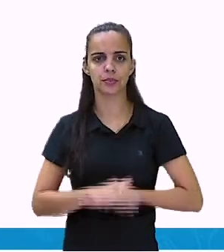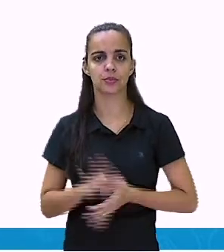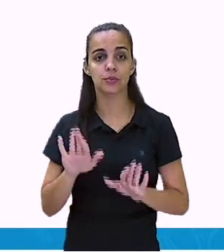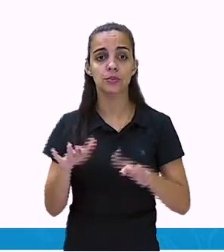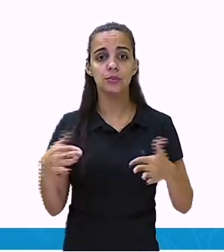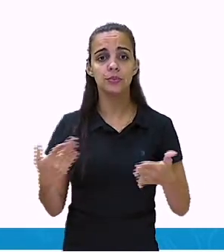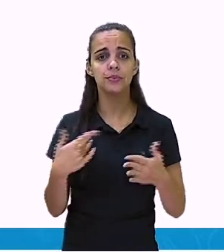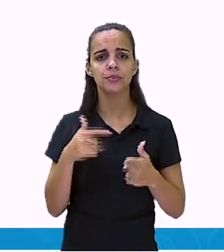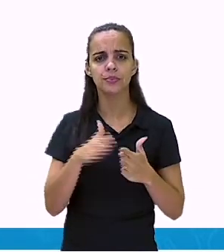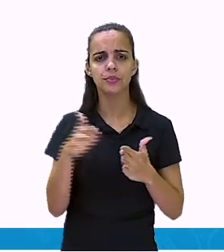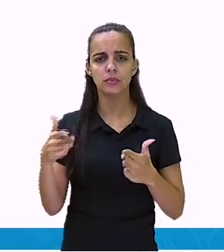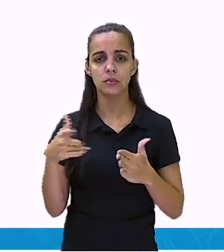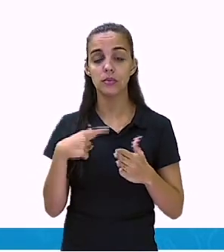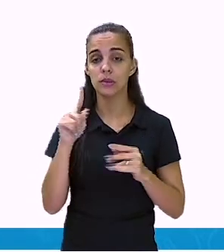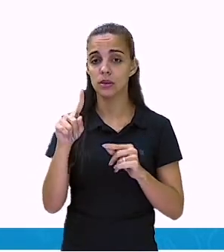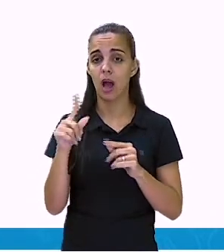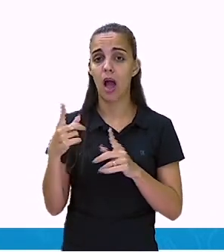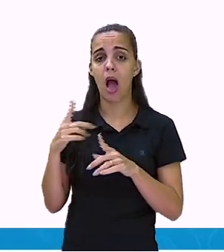passa a ser